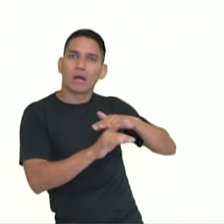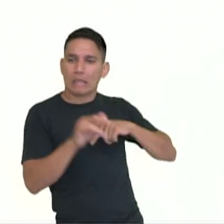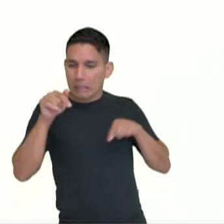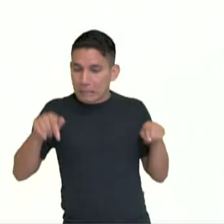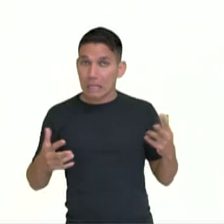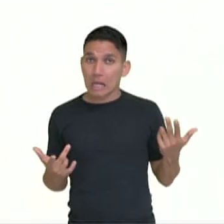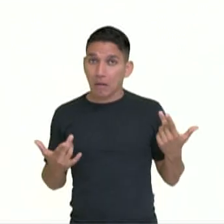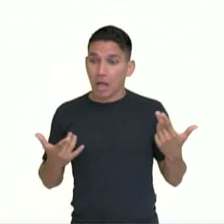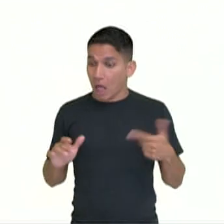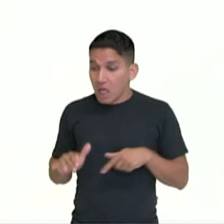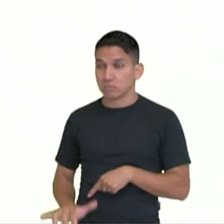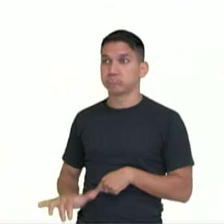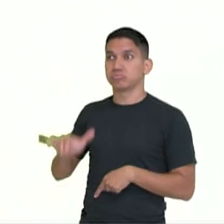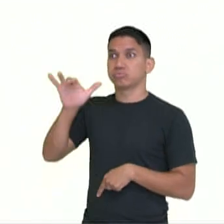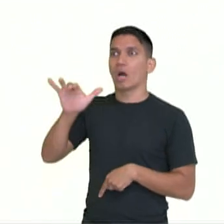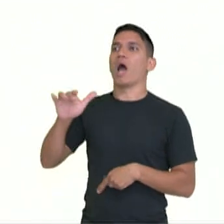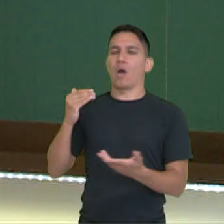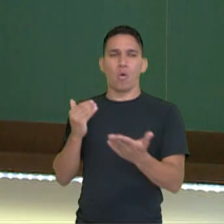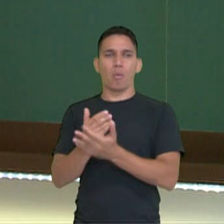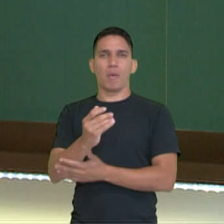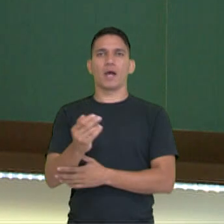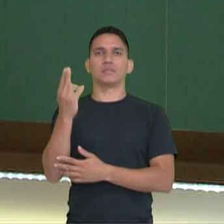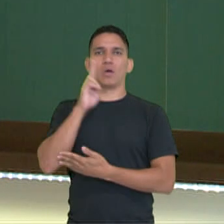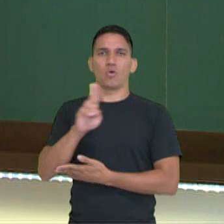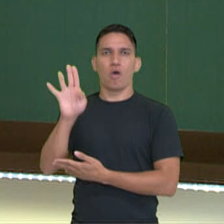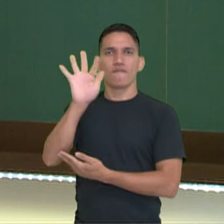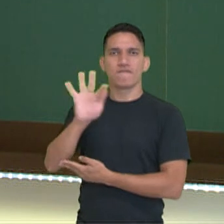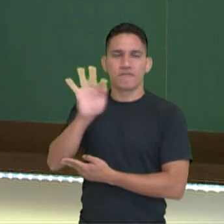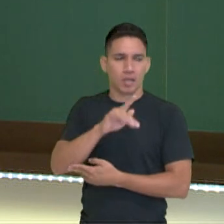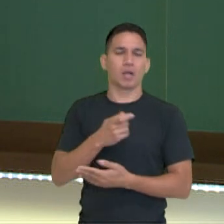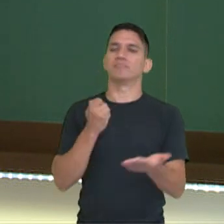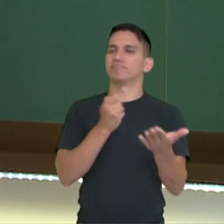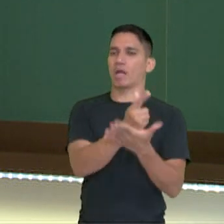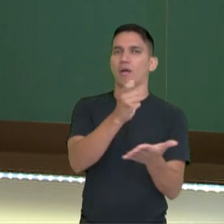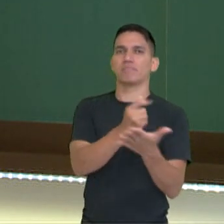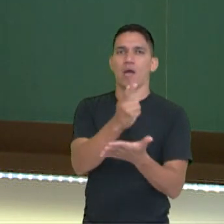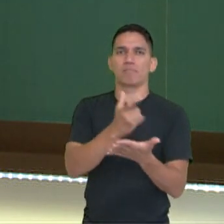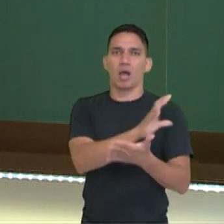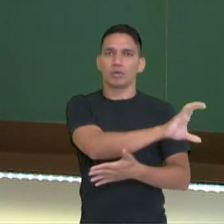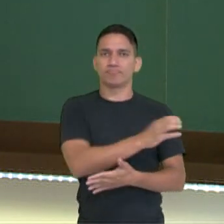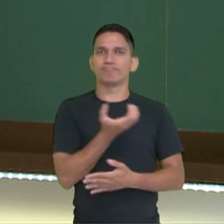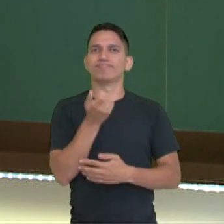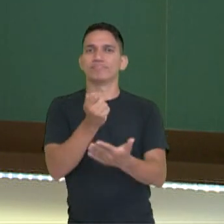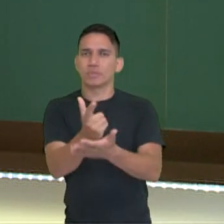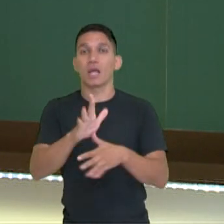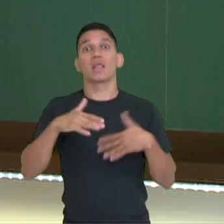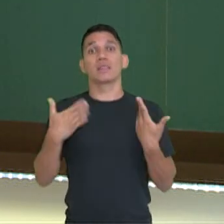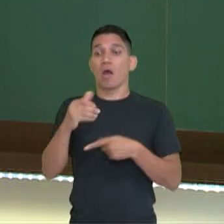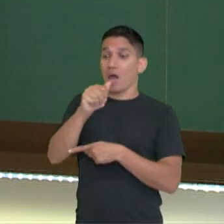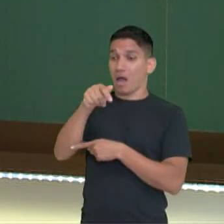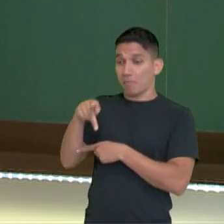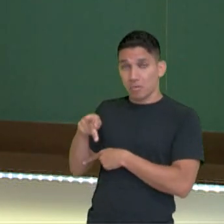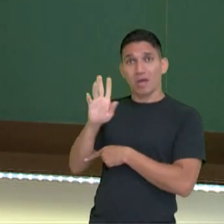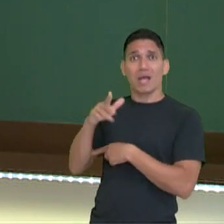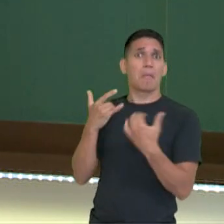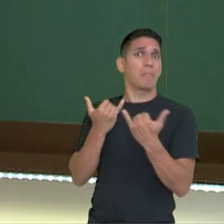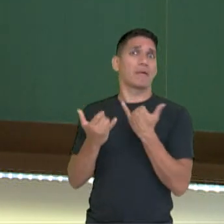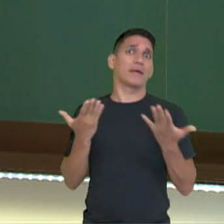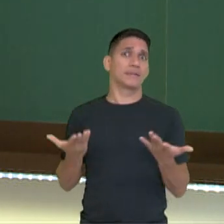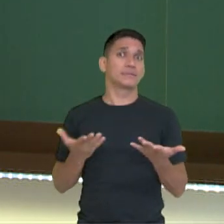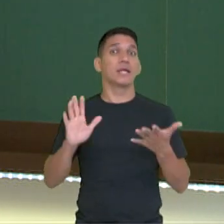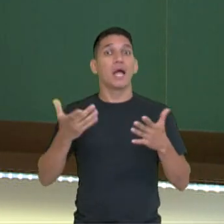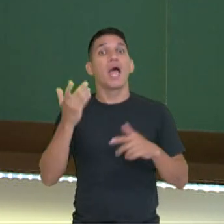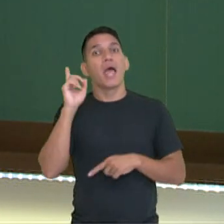mesmo esquema do aposentadoria. Então, a aposentadoria, o sistema de capitalização que você pode fazer da aposentadoria